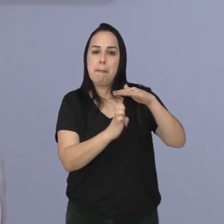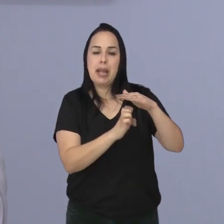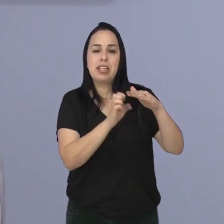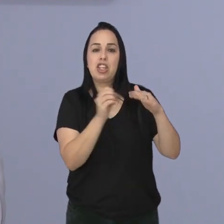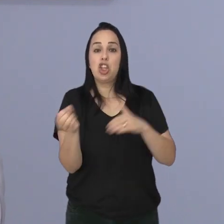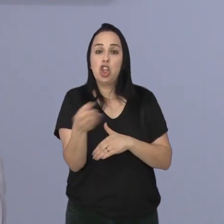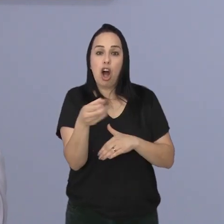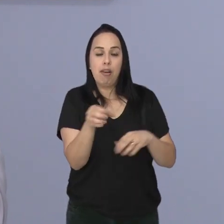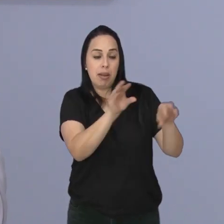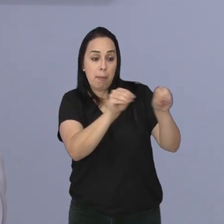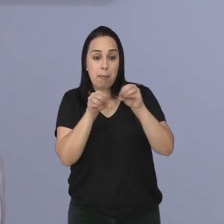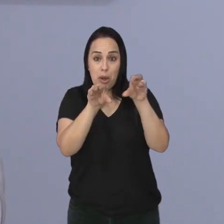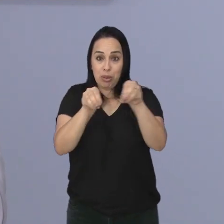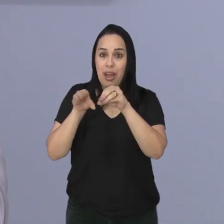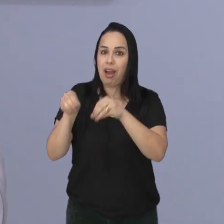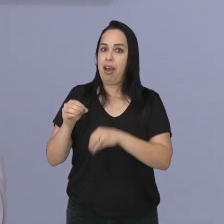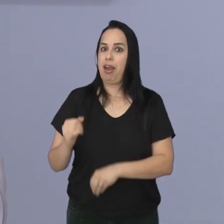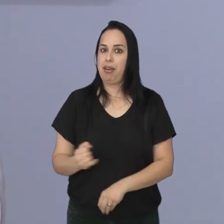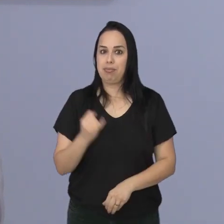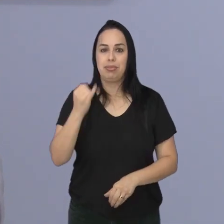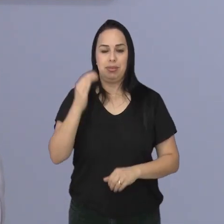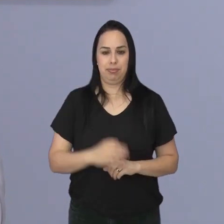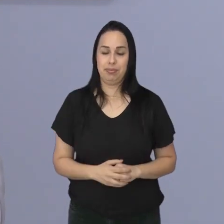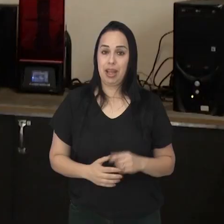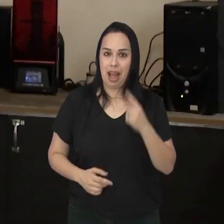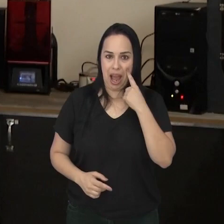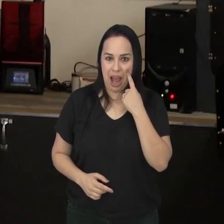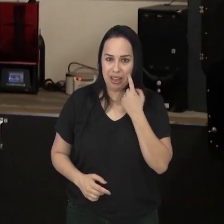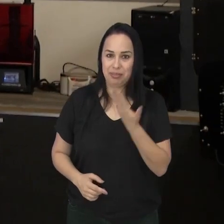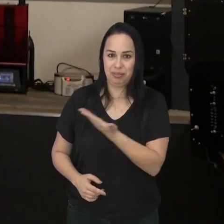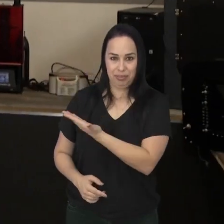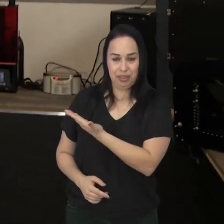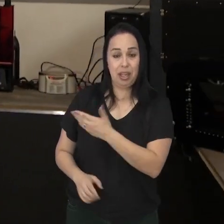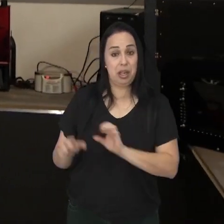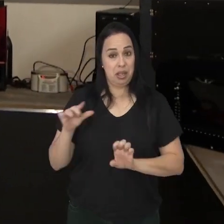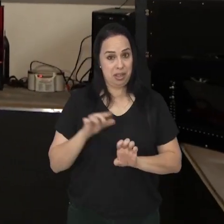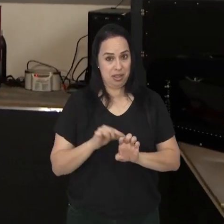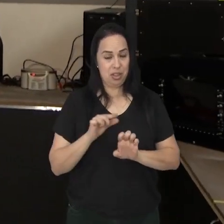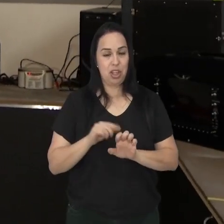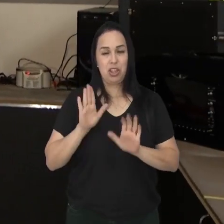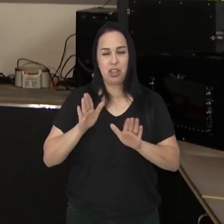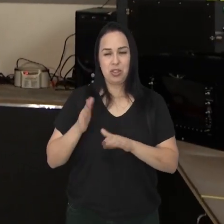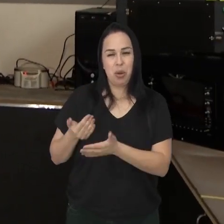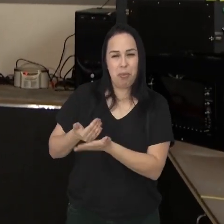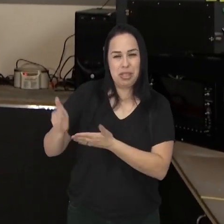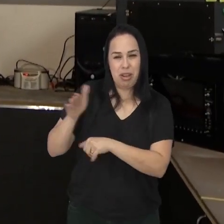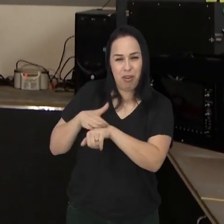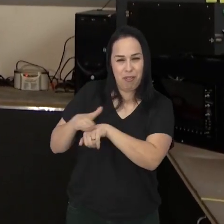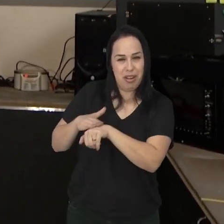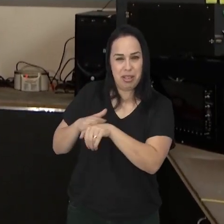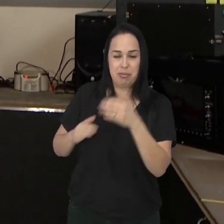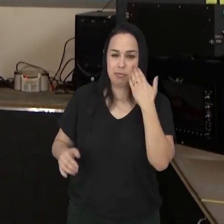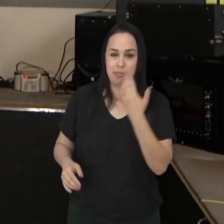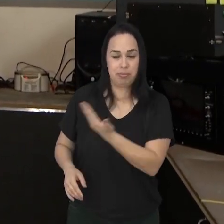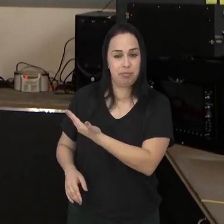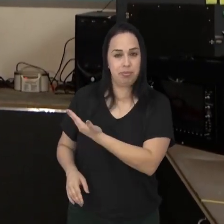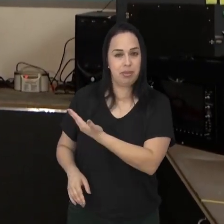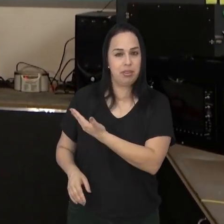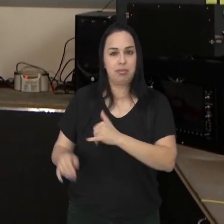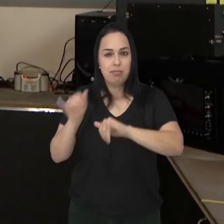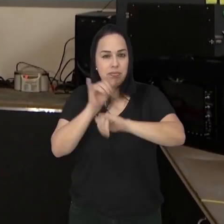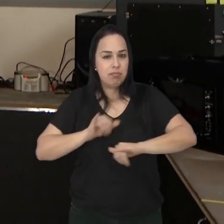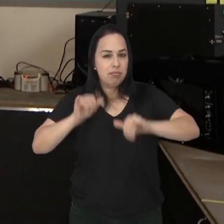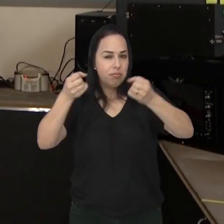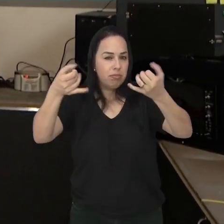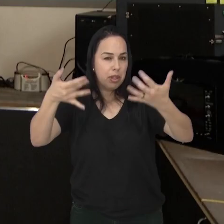empresas, mais startups para São José dos Campos e região é muito grande. E o Anderson, empreendedor que conversamos no início desta